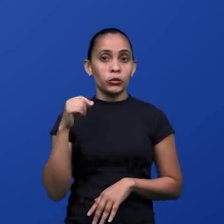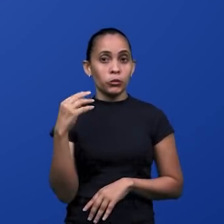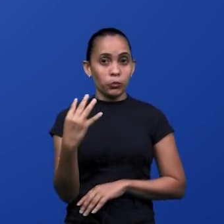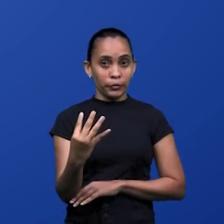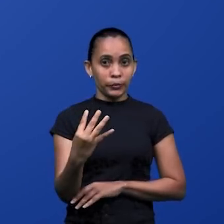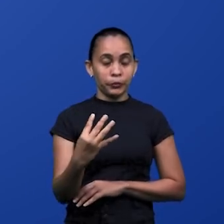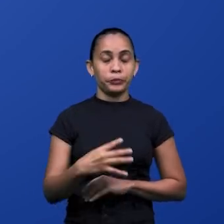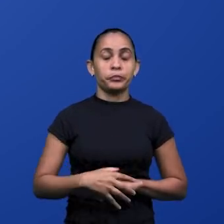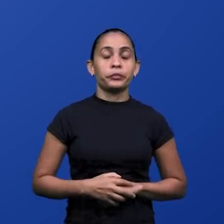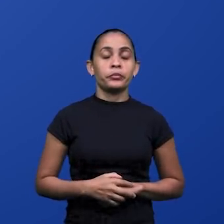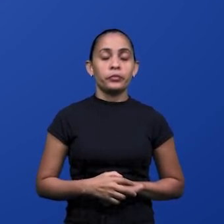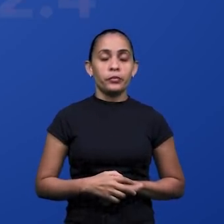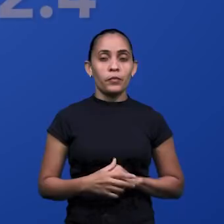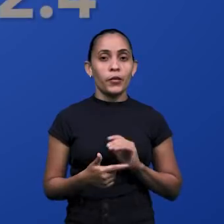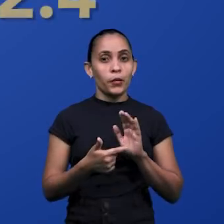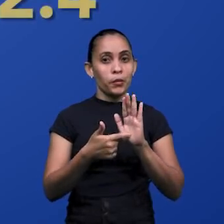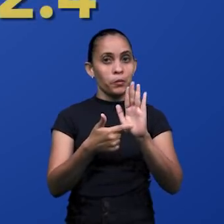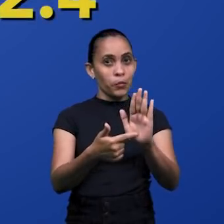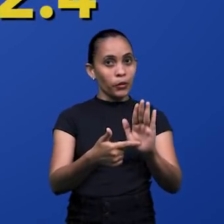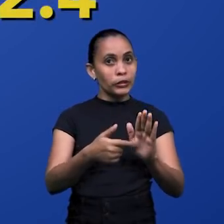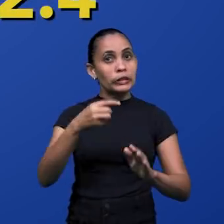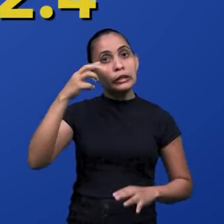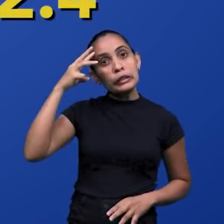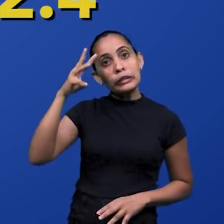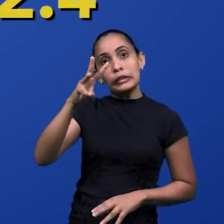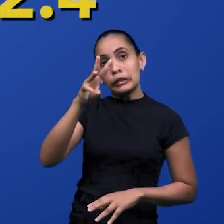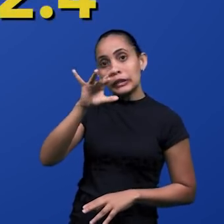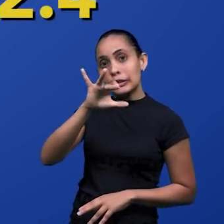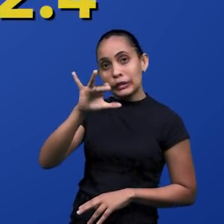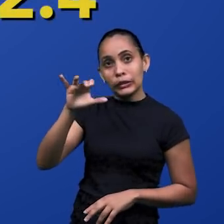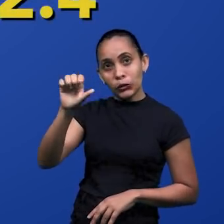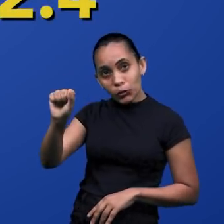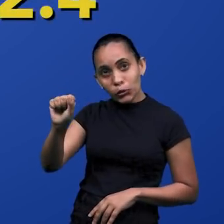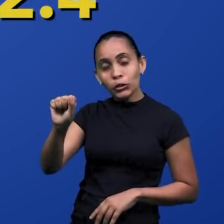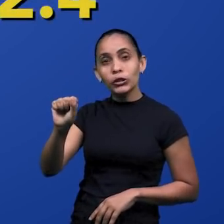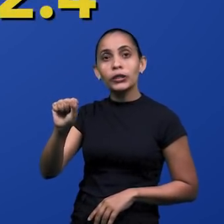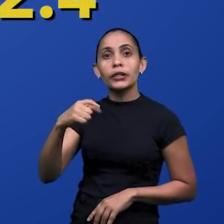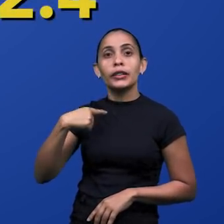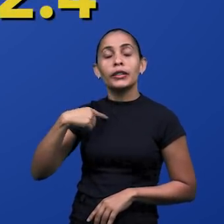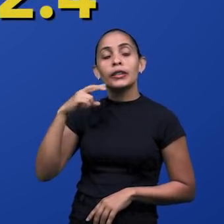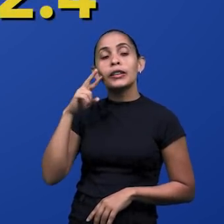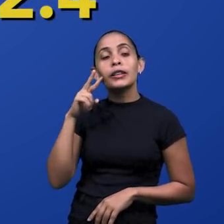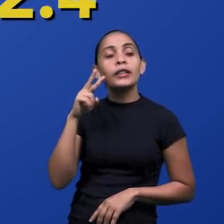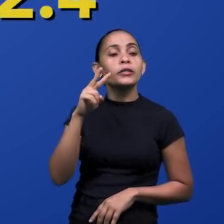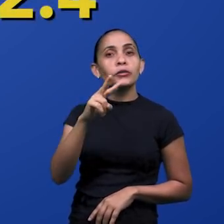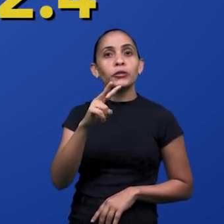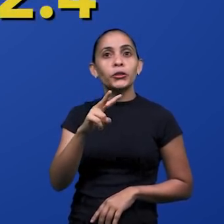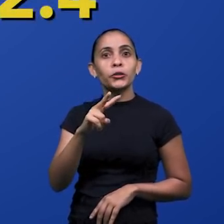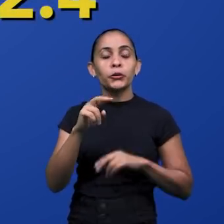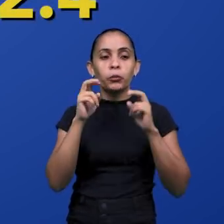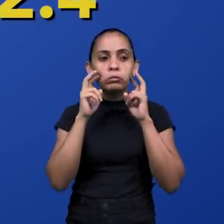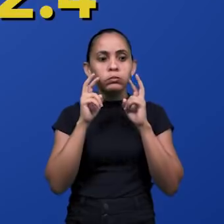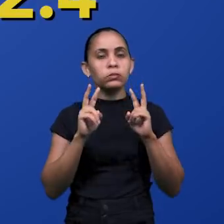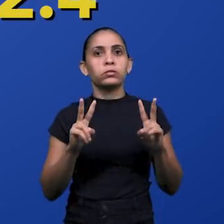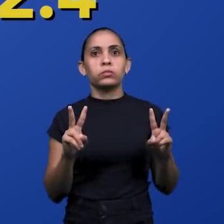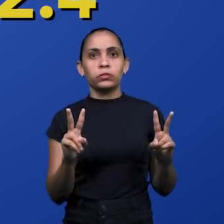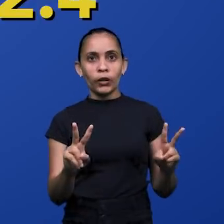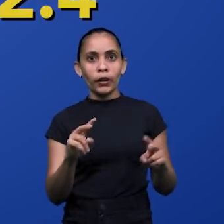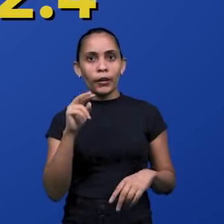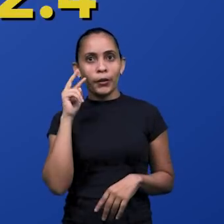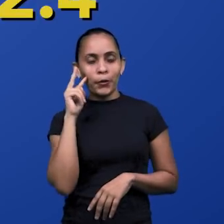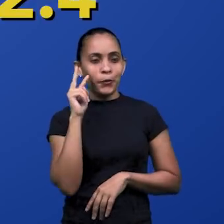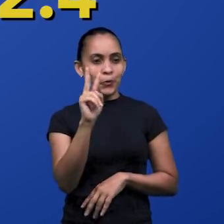22, versículo 4, diz assim: Ao terceiro dia, levantou Abraão os seus